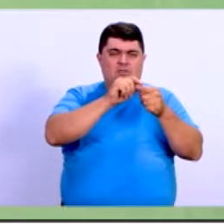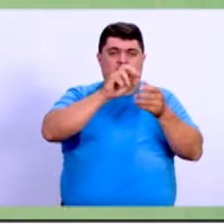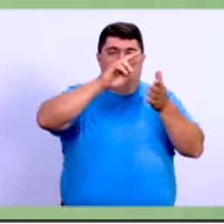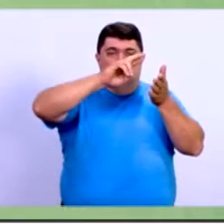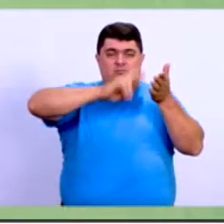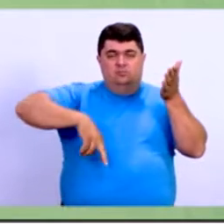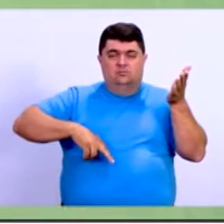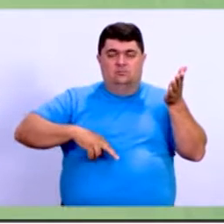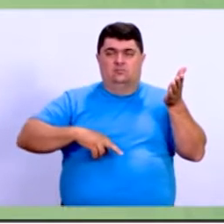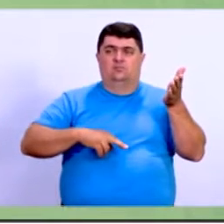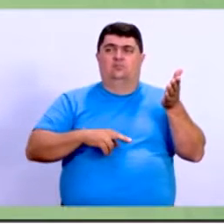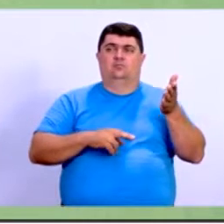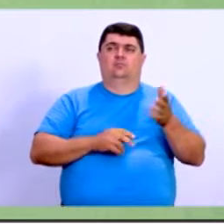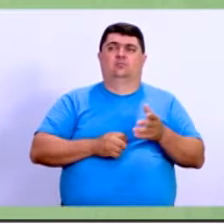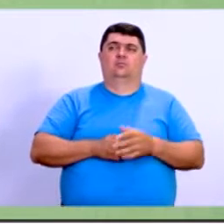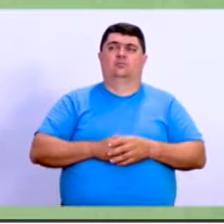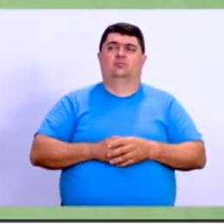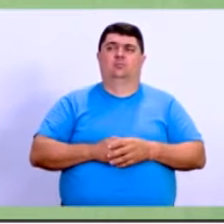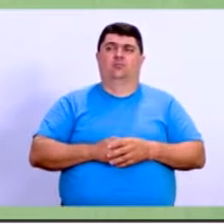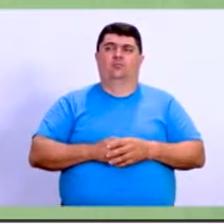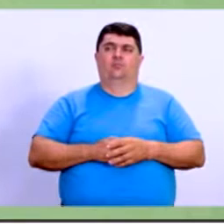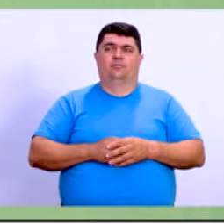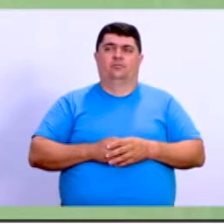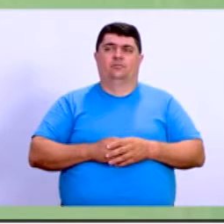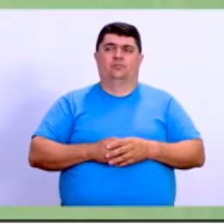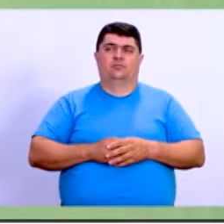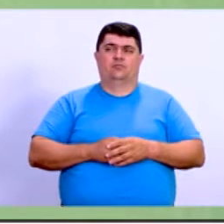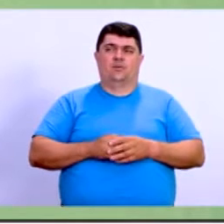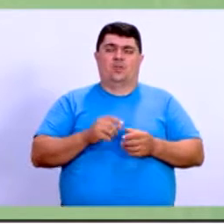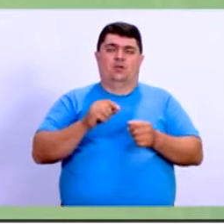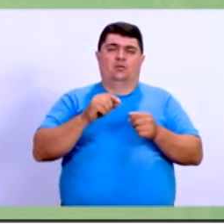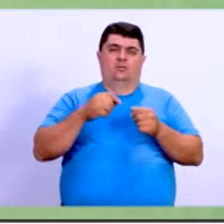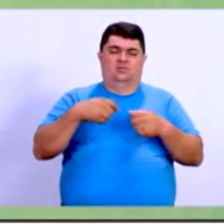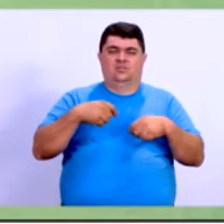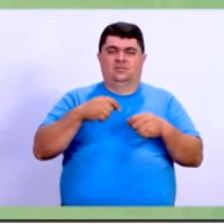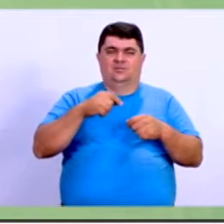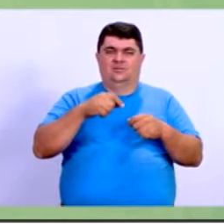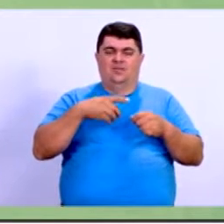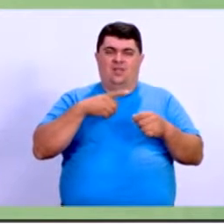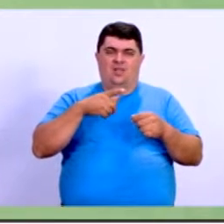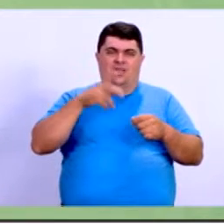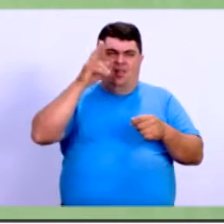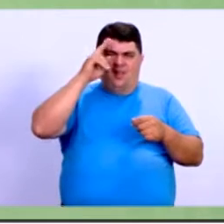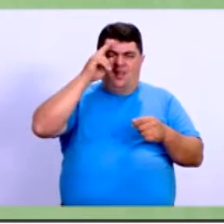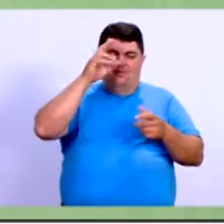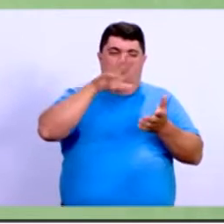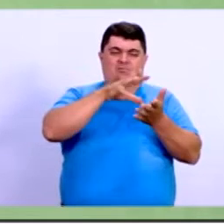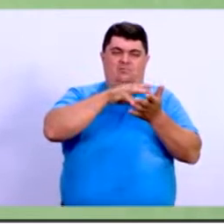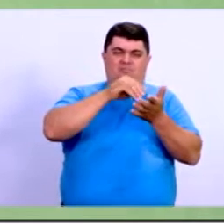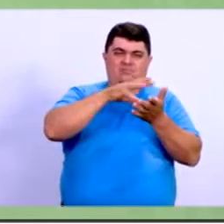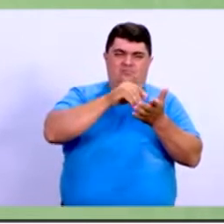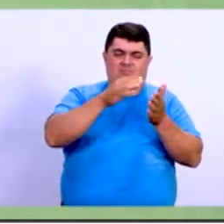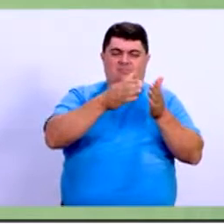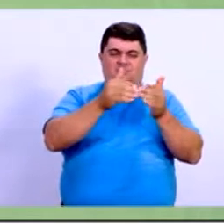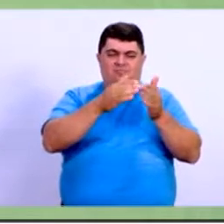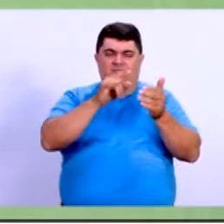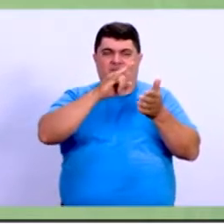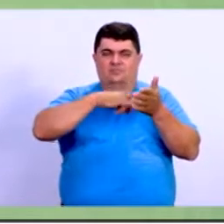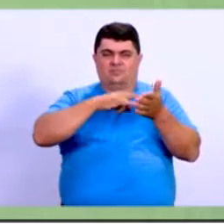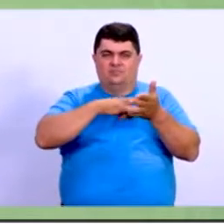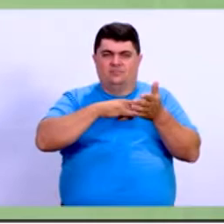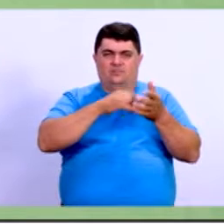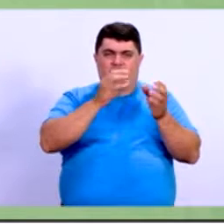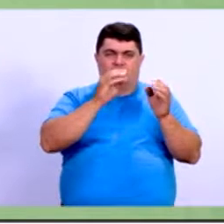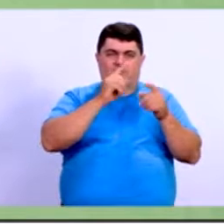certo? Por isso é que você precisa pegar aqueles formulários lá com o cliente para poder facilitar como